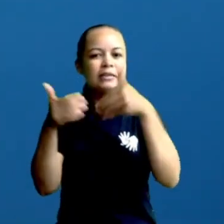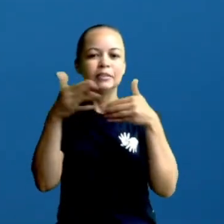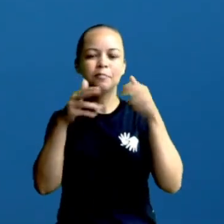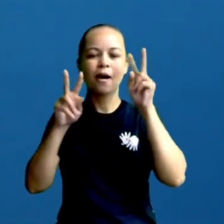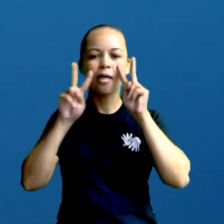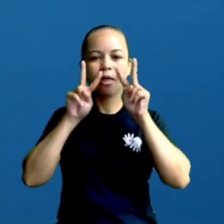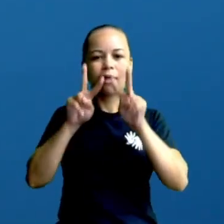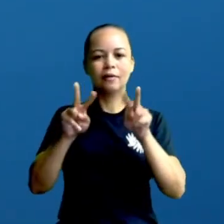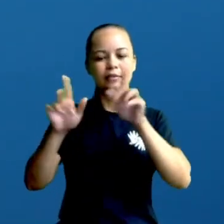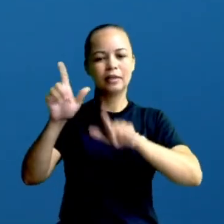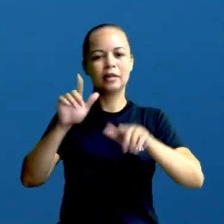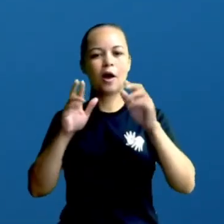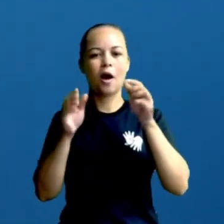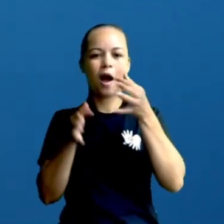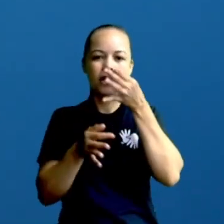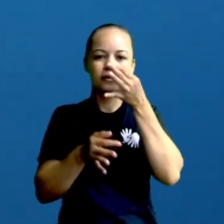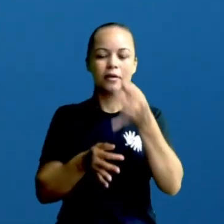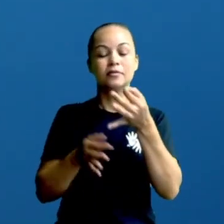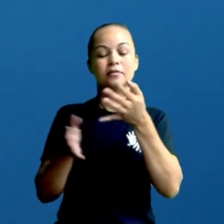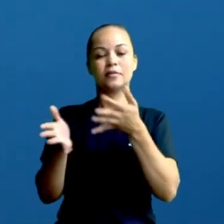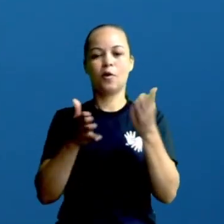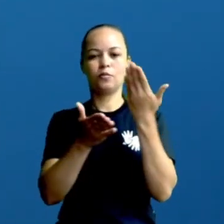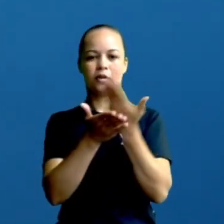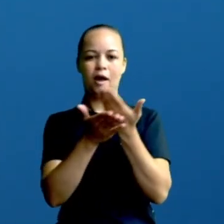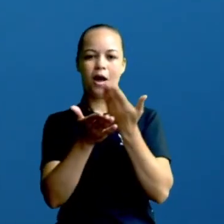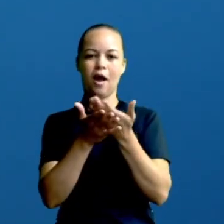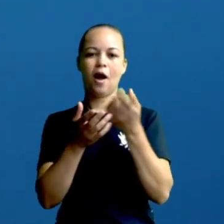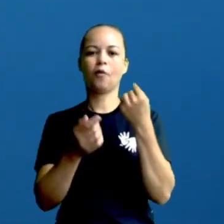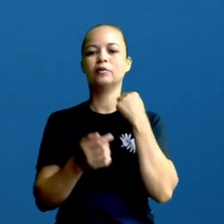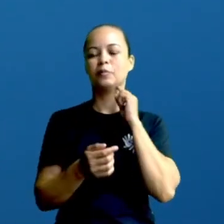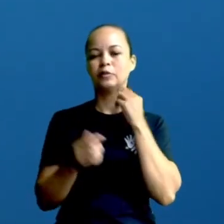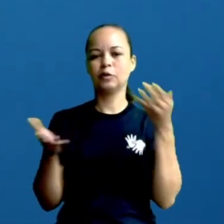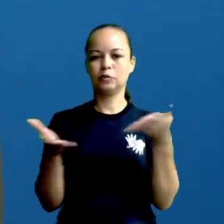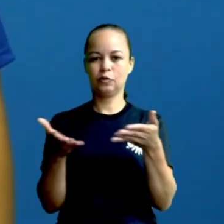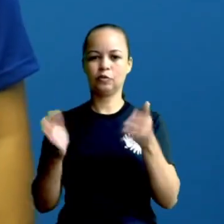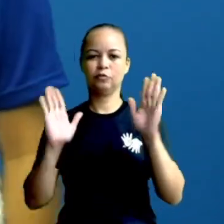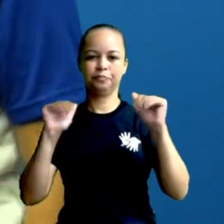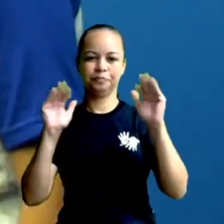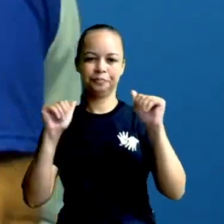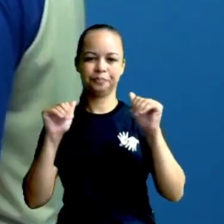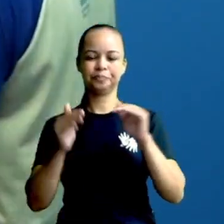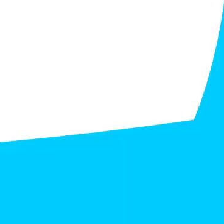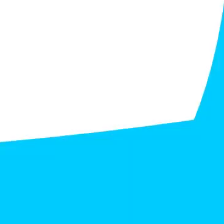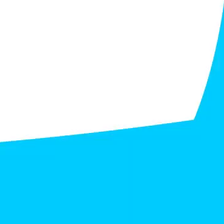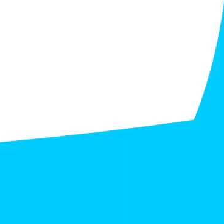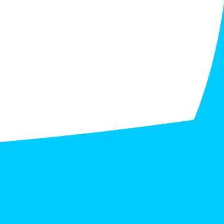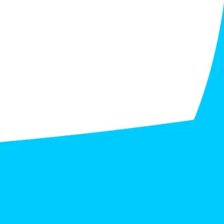pela atenção na nossa aula de poluição de hoje. Tchau, tchau e até a próxima aula.